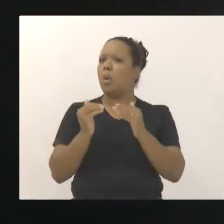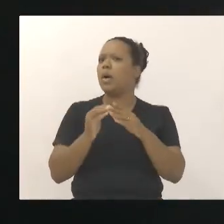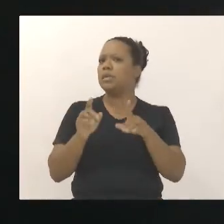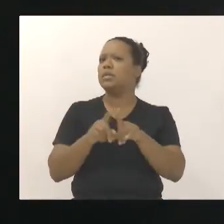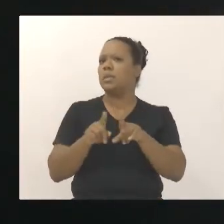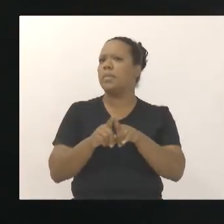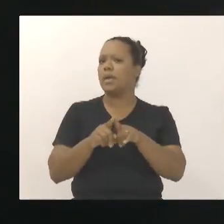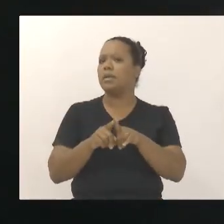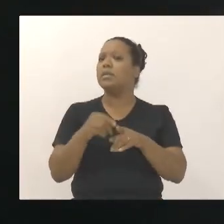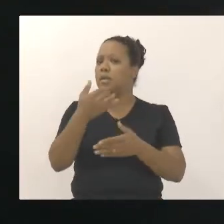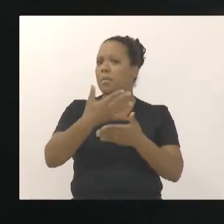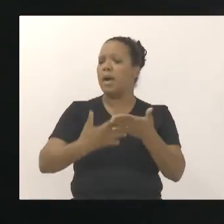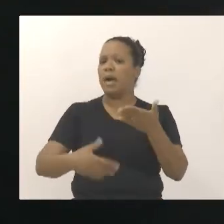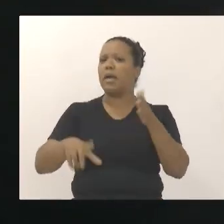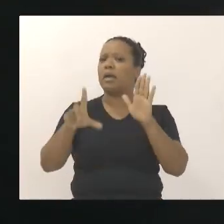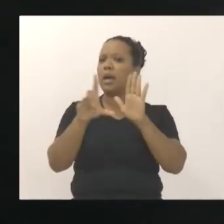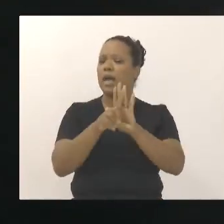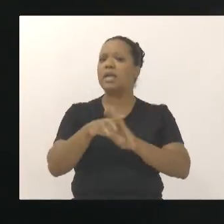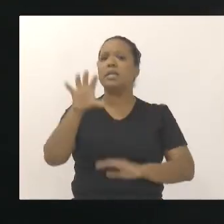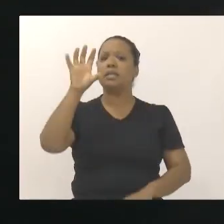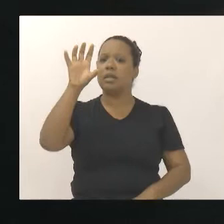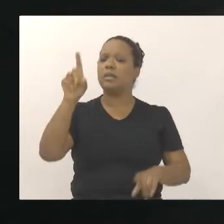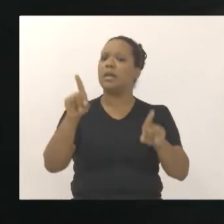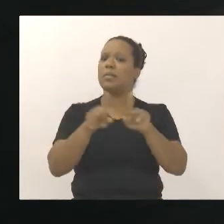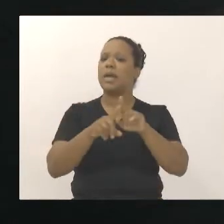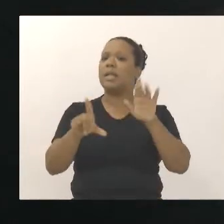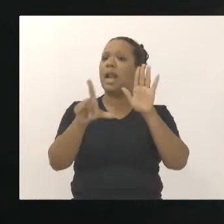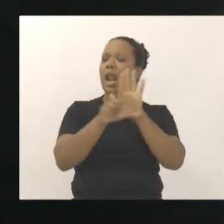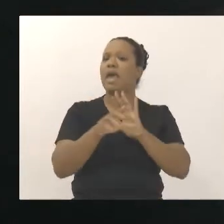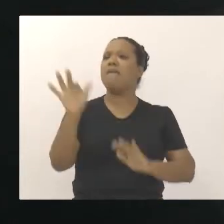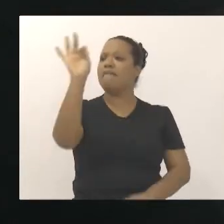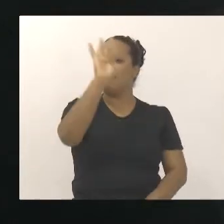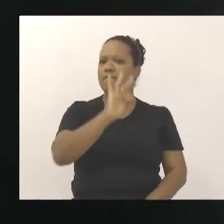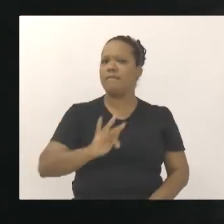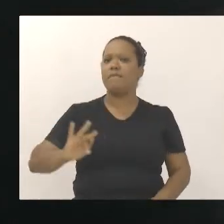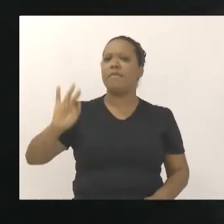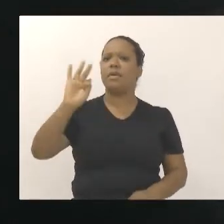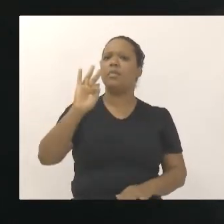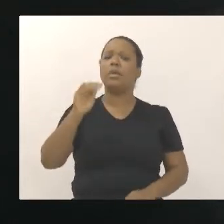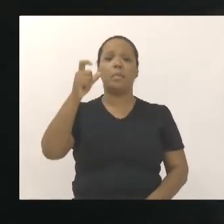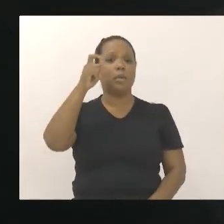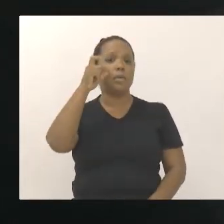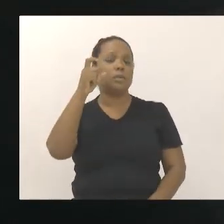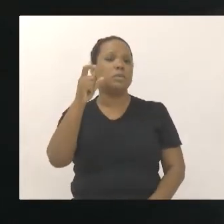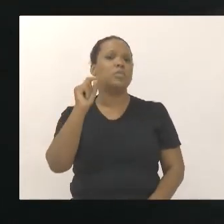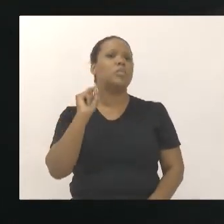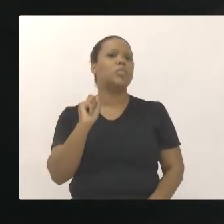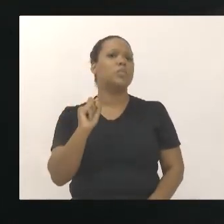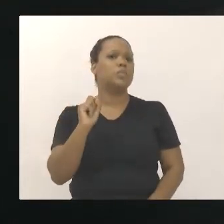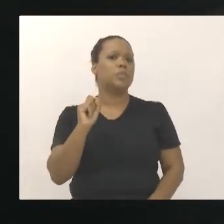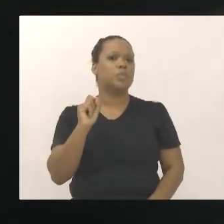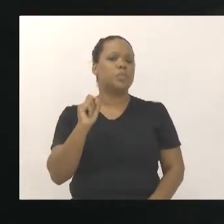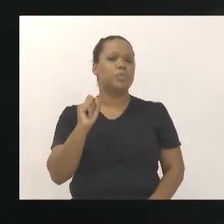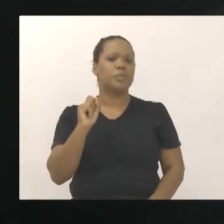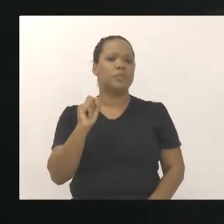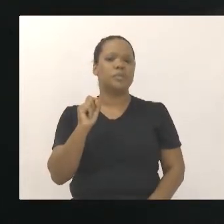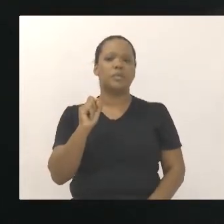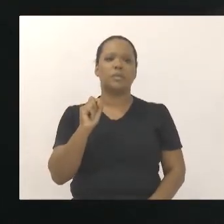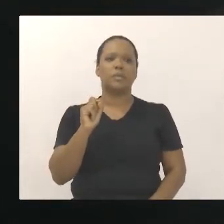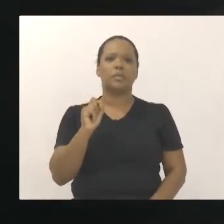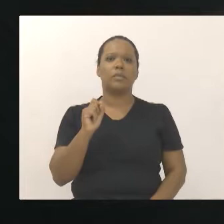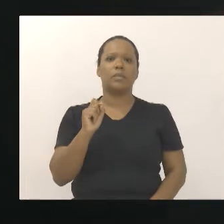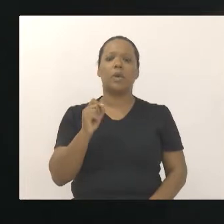está prevista em lei, tanto na lei estadual quanto na lei federal. E o que me chamou muito a atenção é que a própria